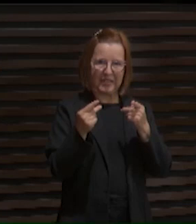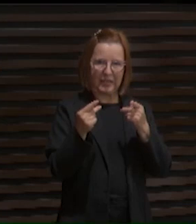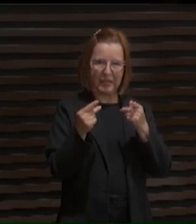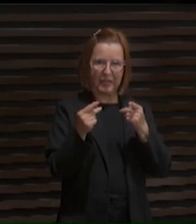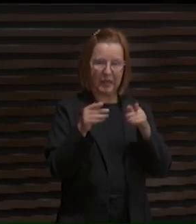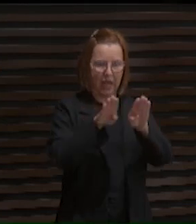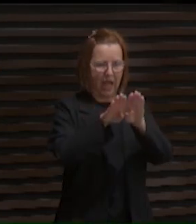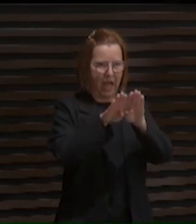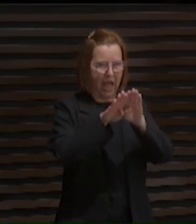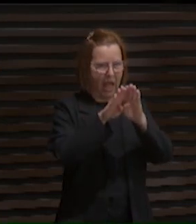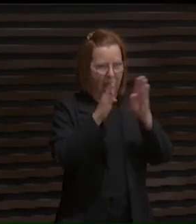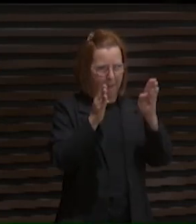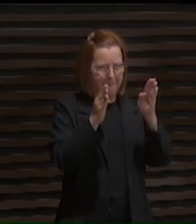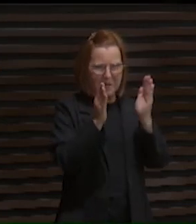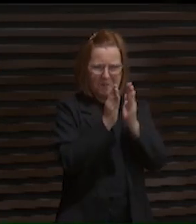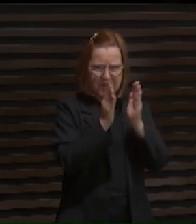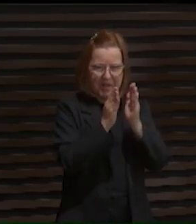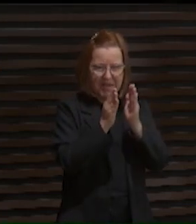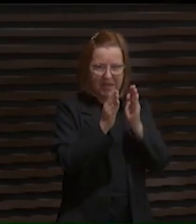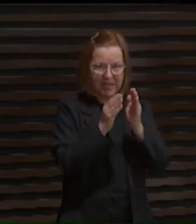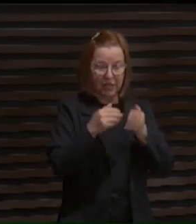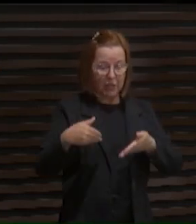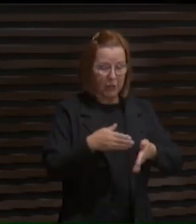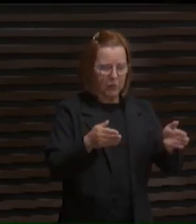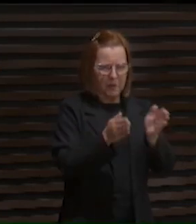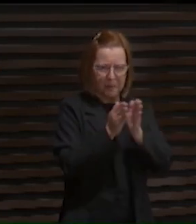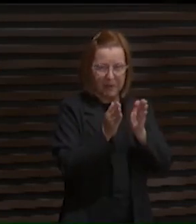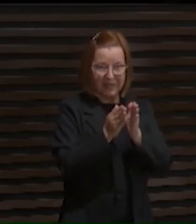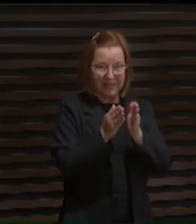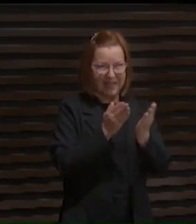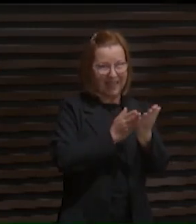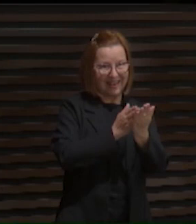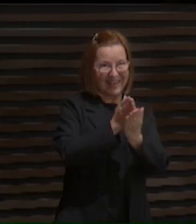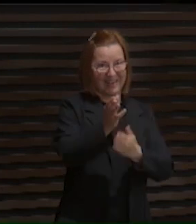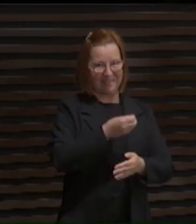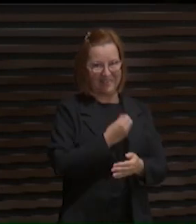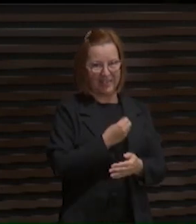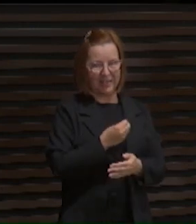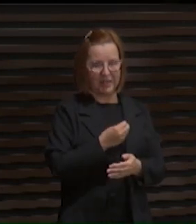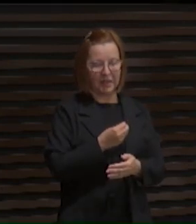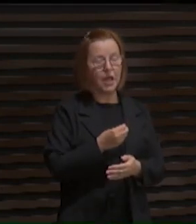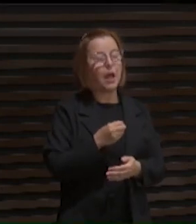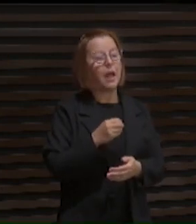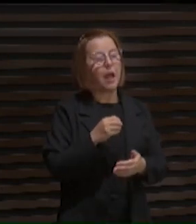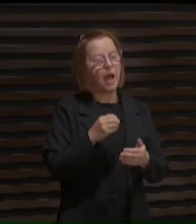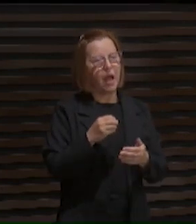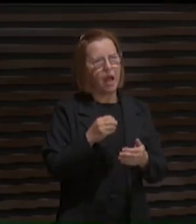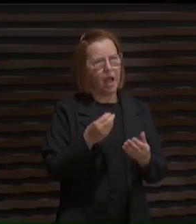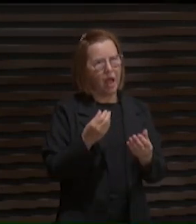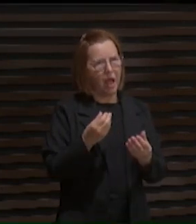Estreita é a porta e apertado é o caminho que conduz para a vida, e são poucos os que